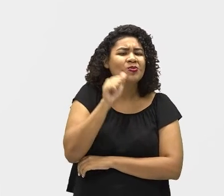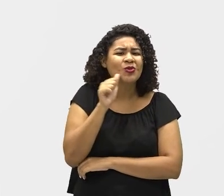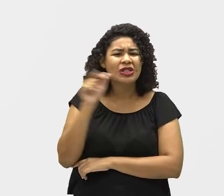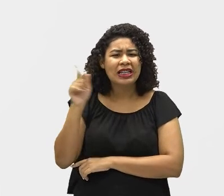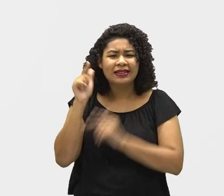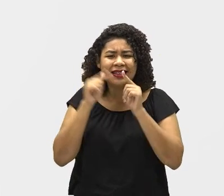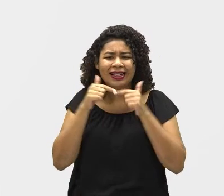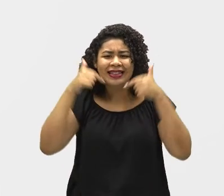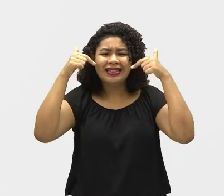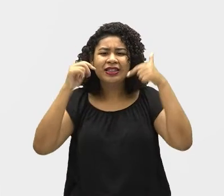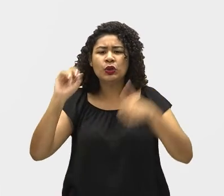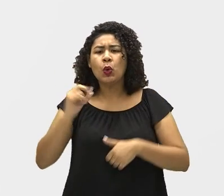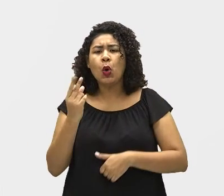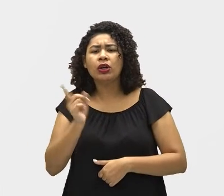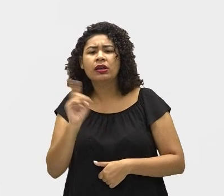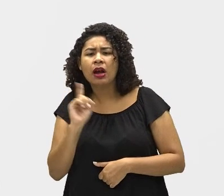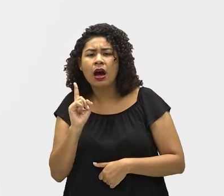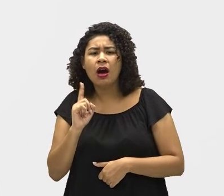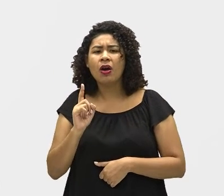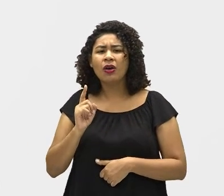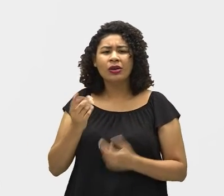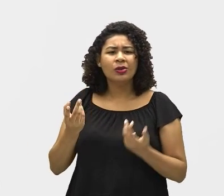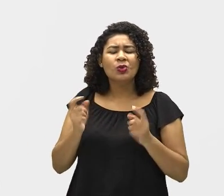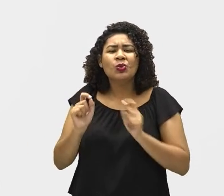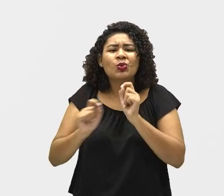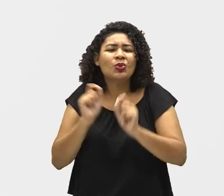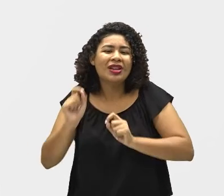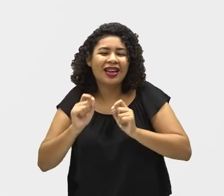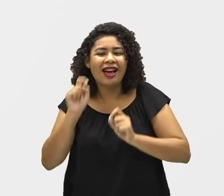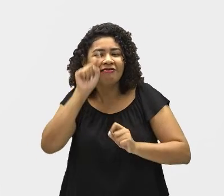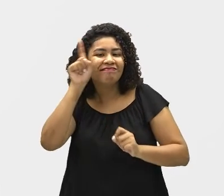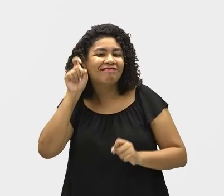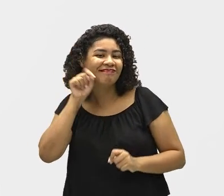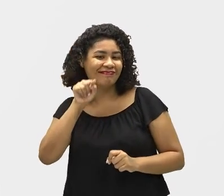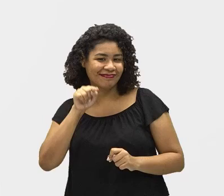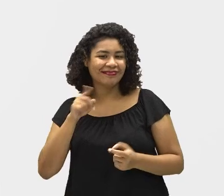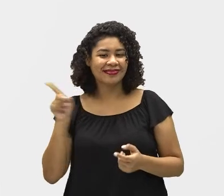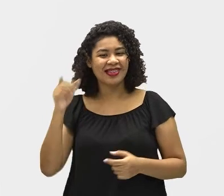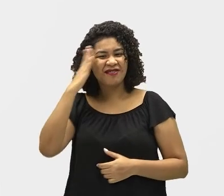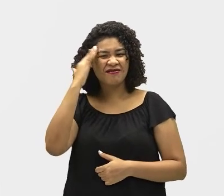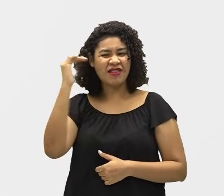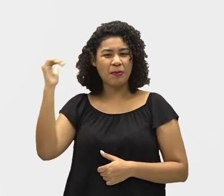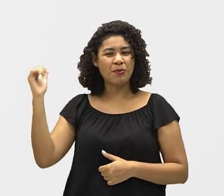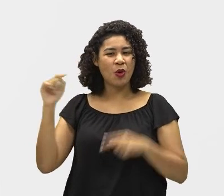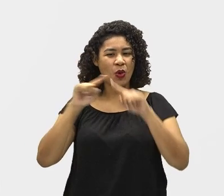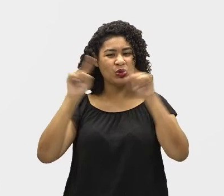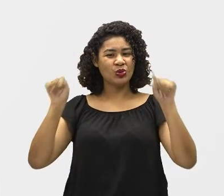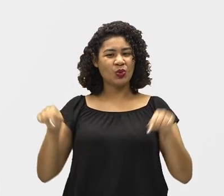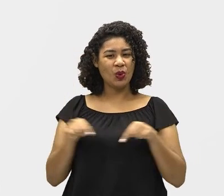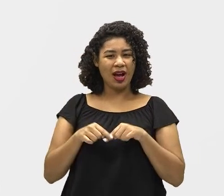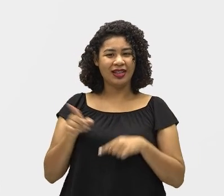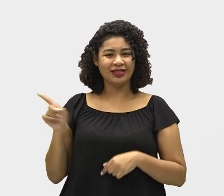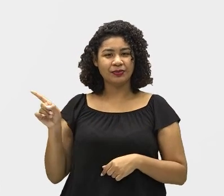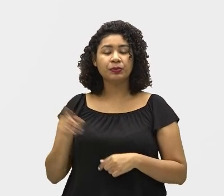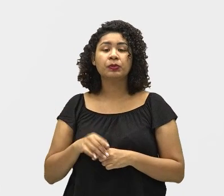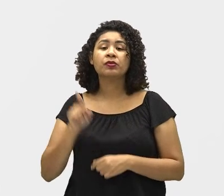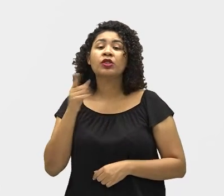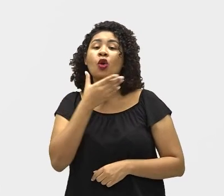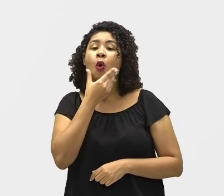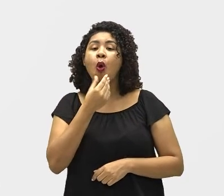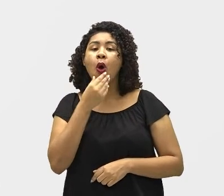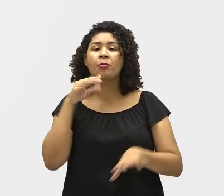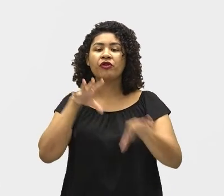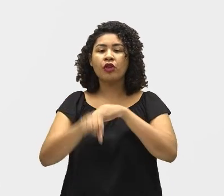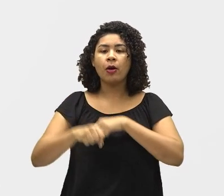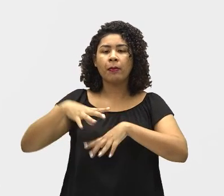essa cara aí, né, que é ícone das pinturas. Então, olha só o que que ele era. Matemático,